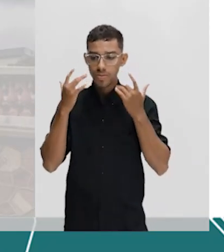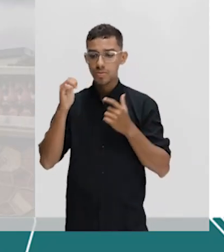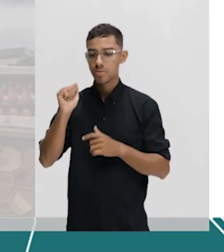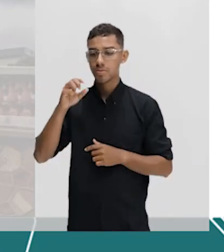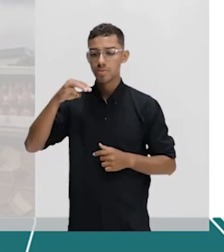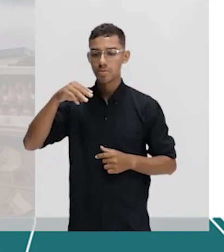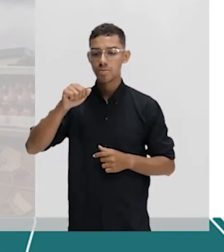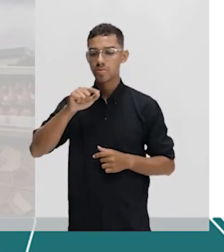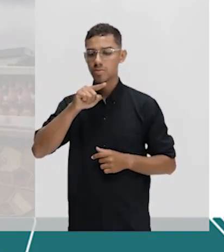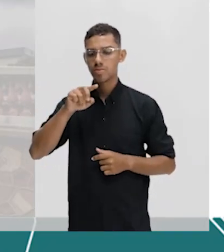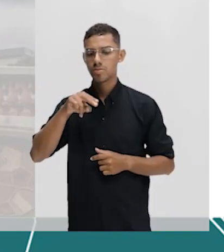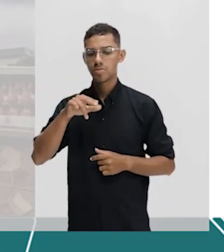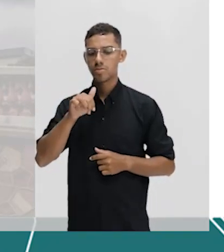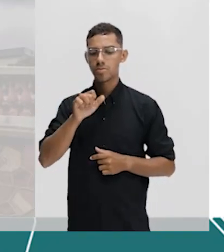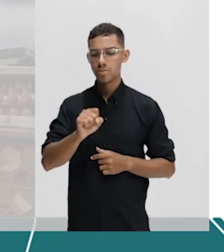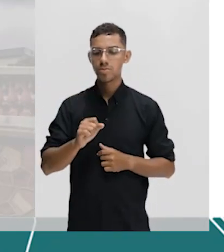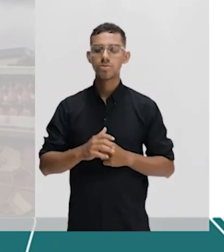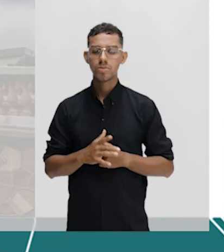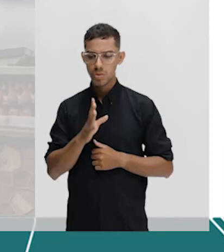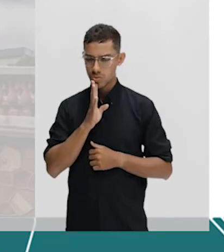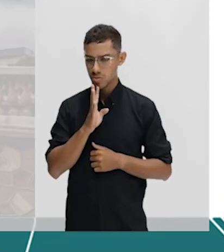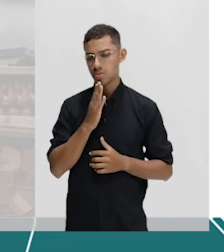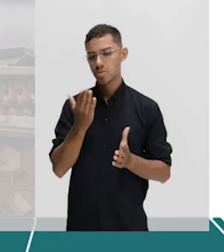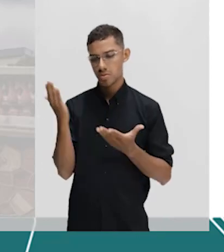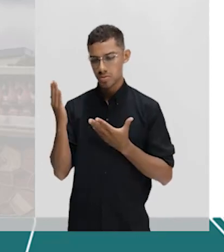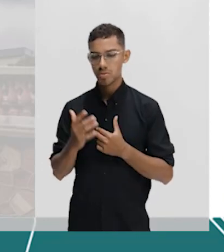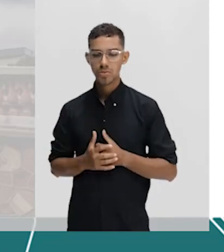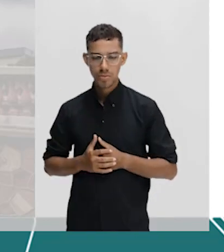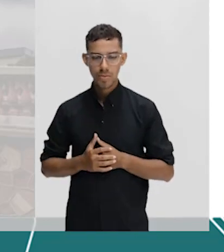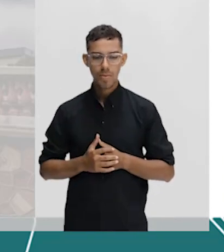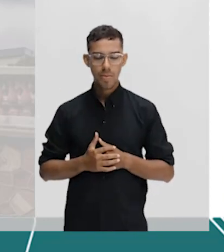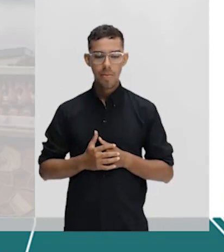Manaus. Assim que vocês puderem, conheçam. Vale muito a pena, além de ser lindo.